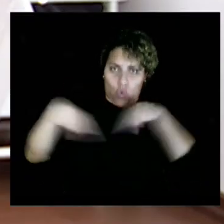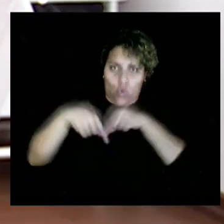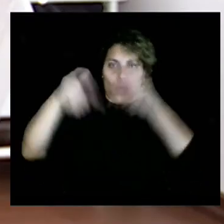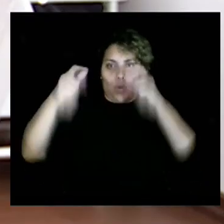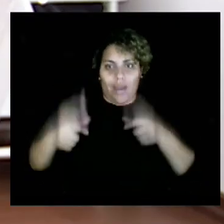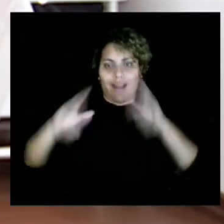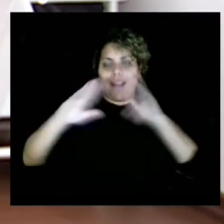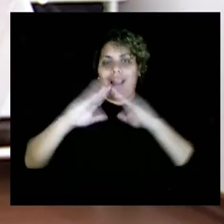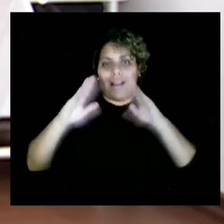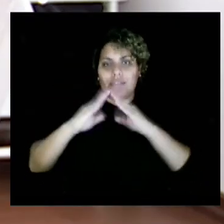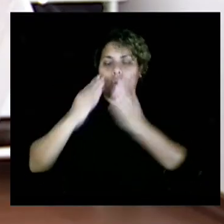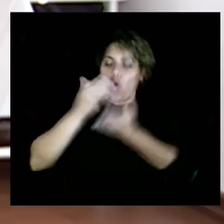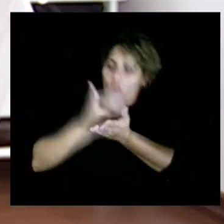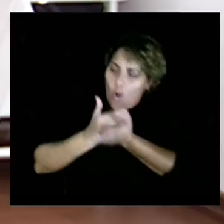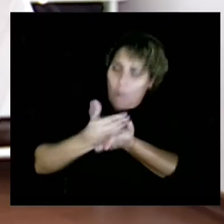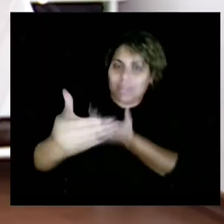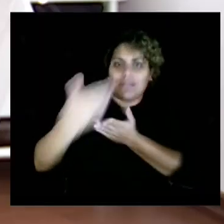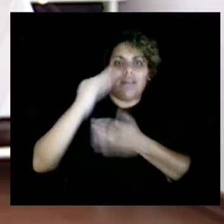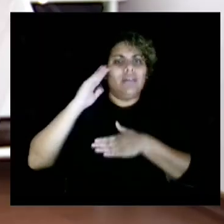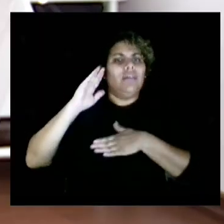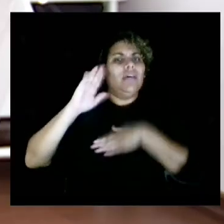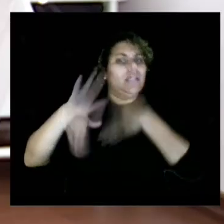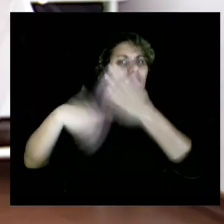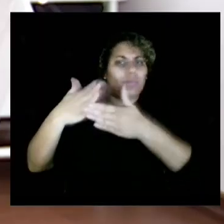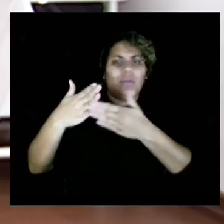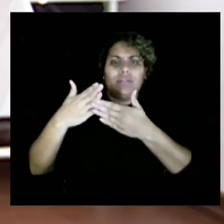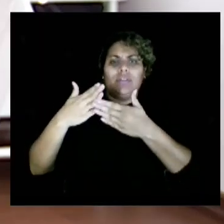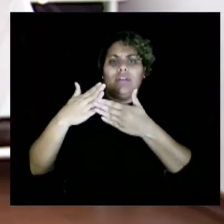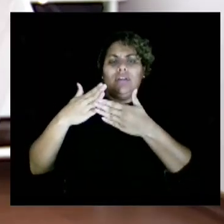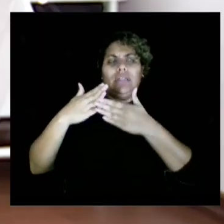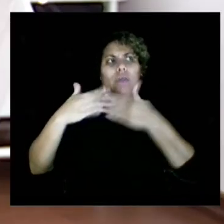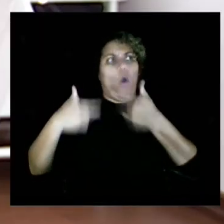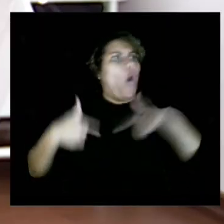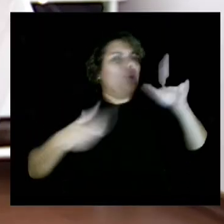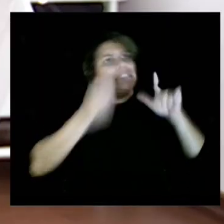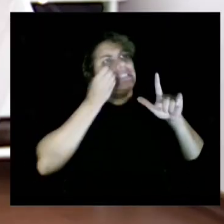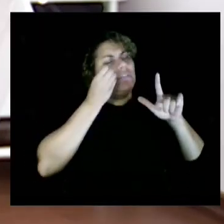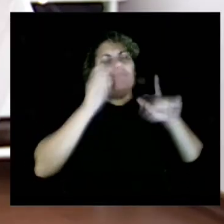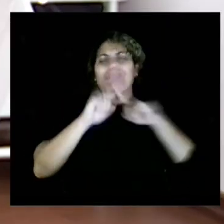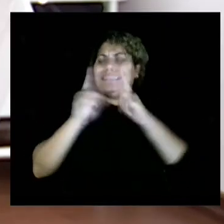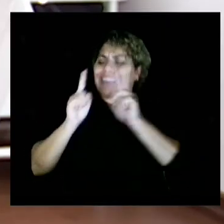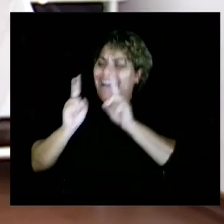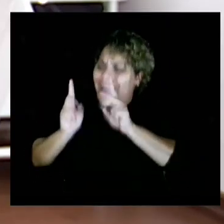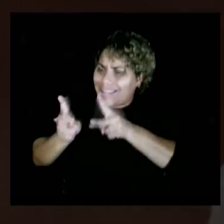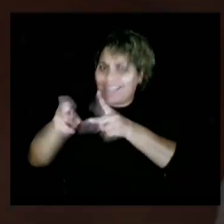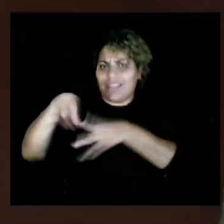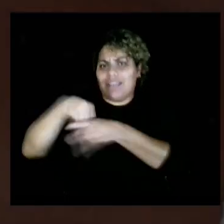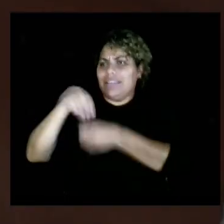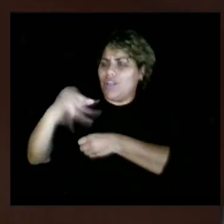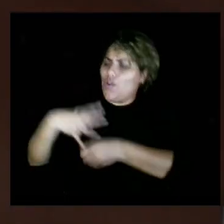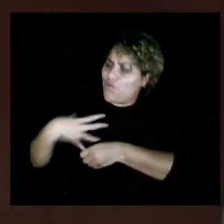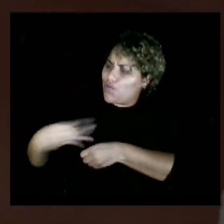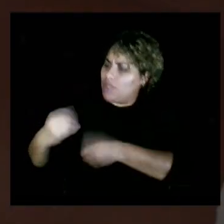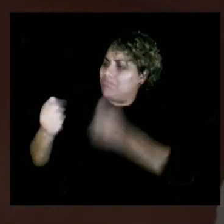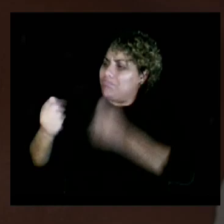começar e depois quiser sair, mas eu acho que enquanto eles precisam da gente, a gente tem que estar junto.